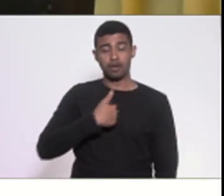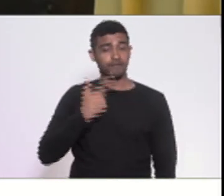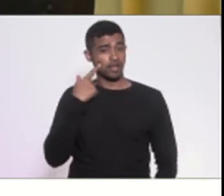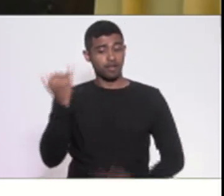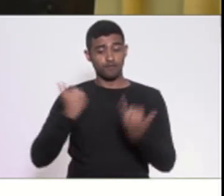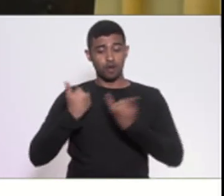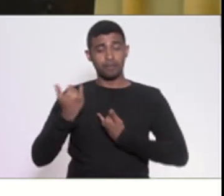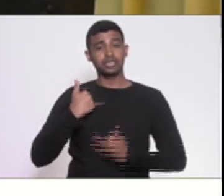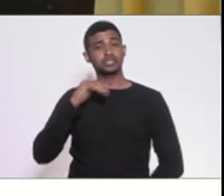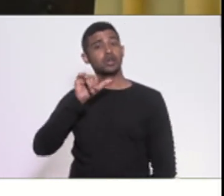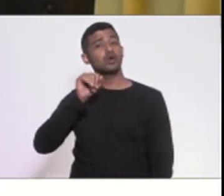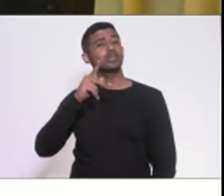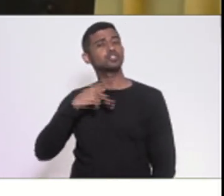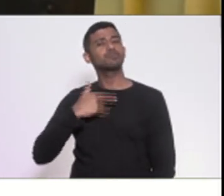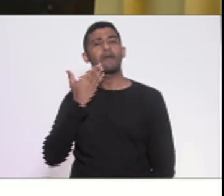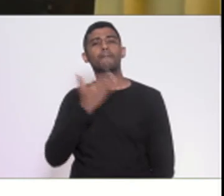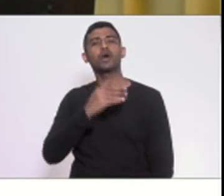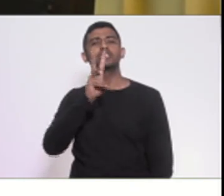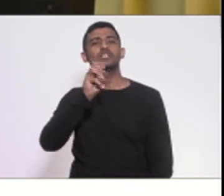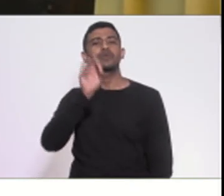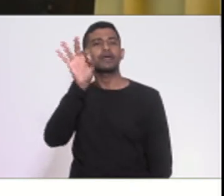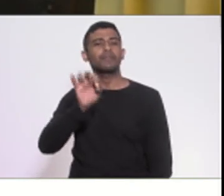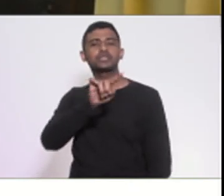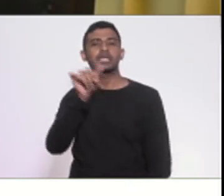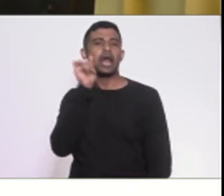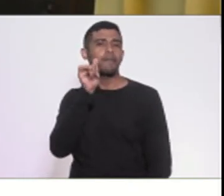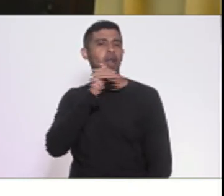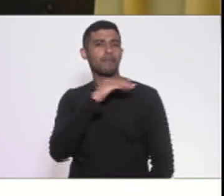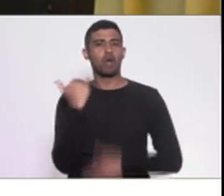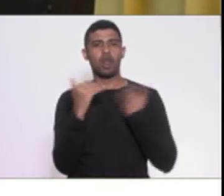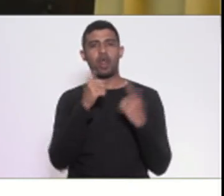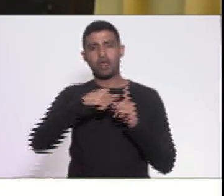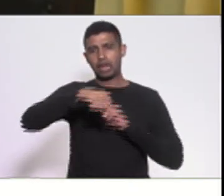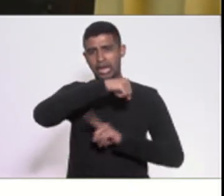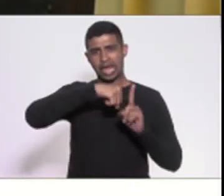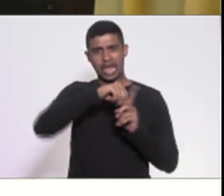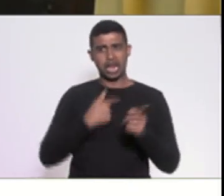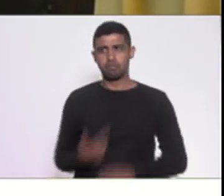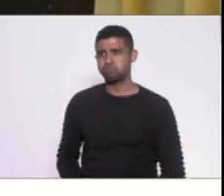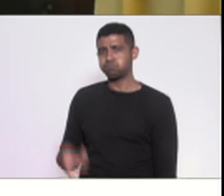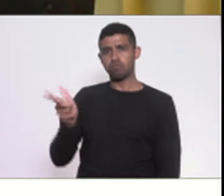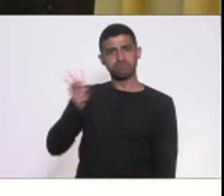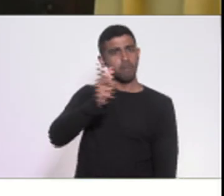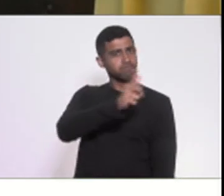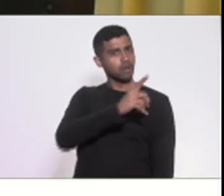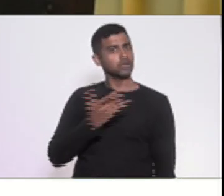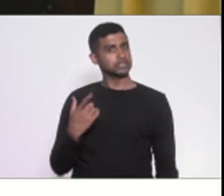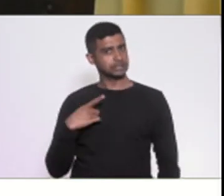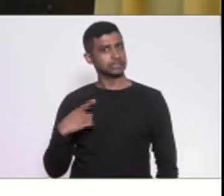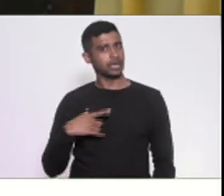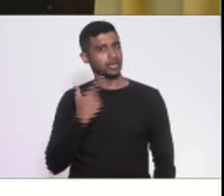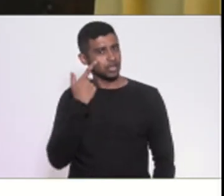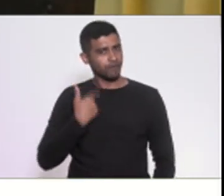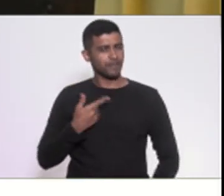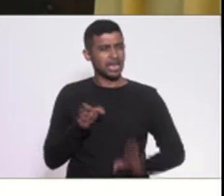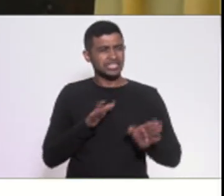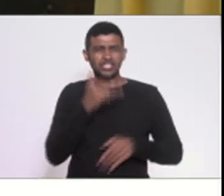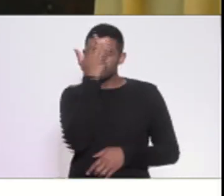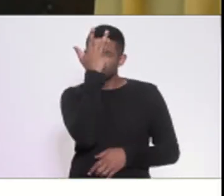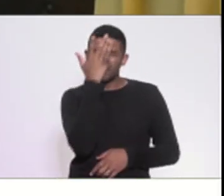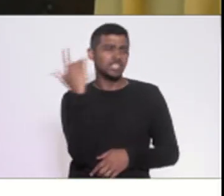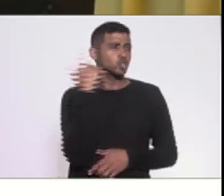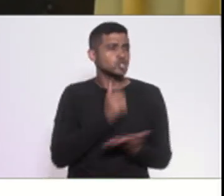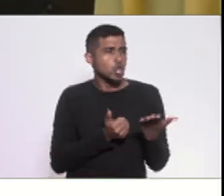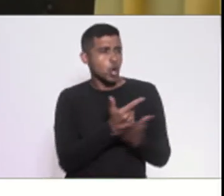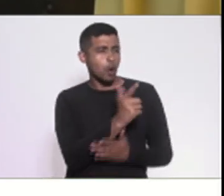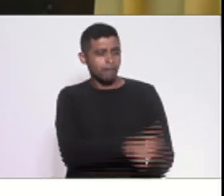mostram que quase 50% das mulheres que morreram por feminicídio foram atacadas com arma de fogo. Ter acesso facilitado à arma de